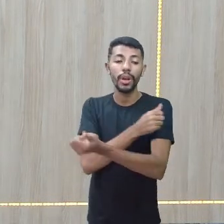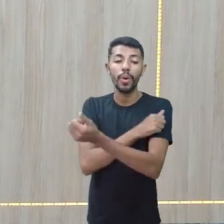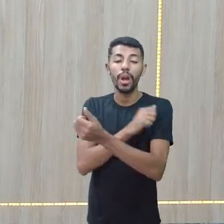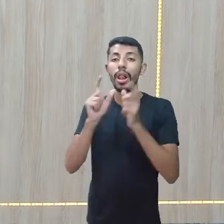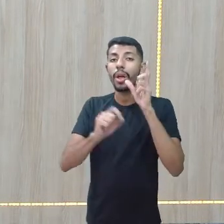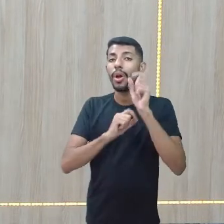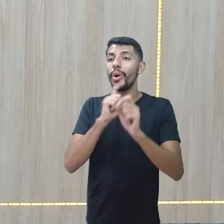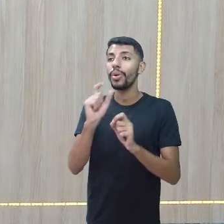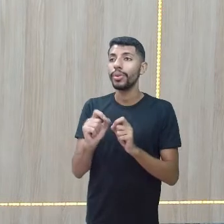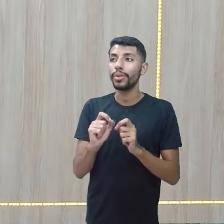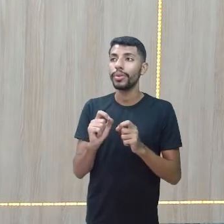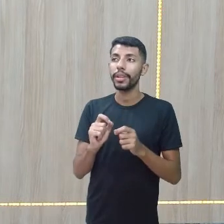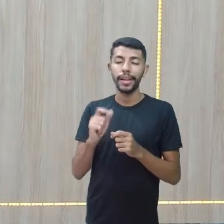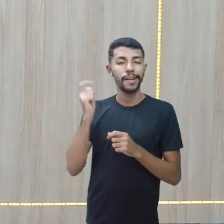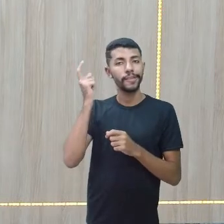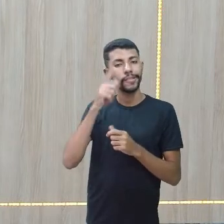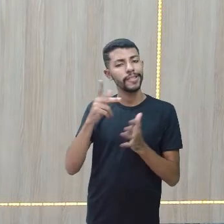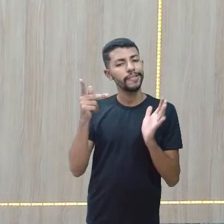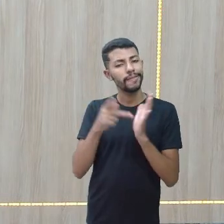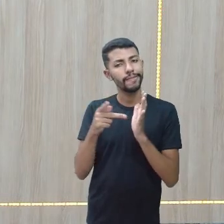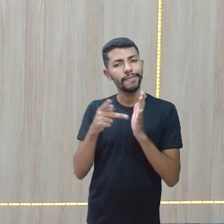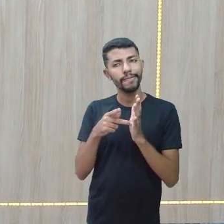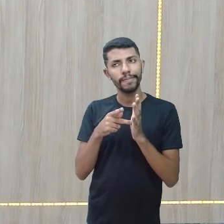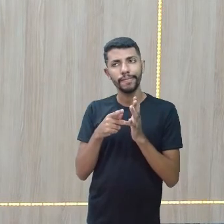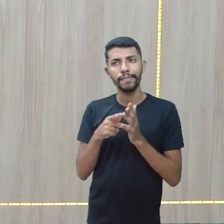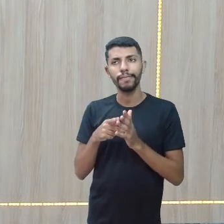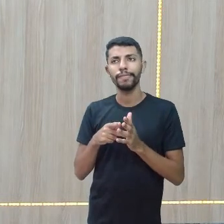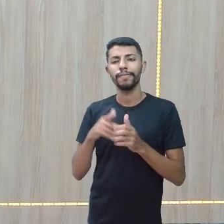possa exercitar a sua observação.